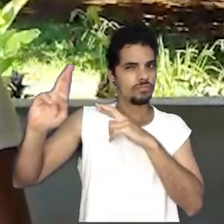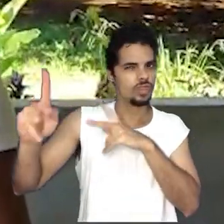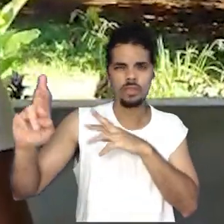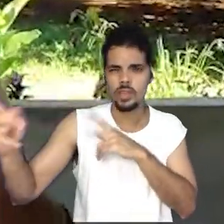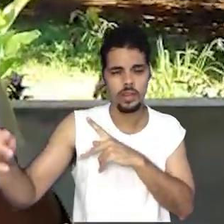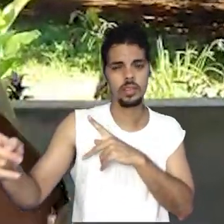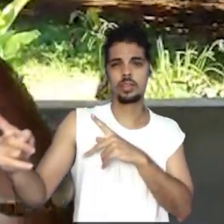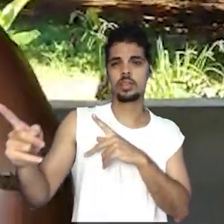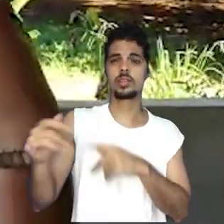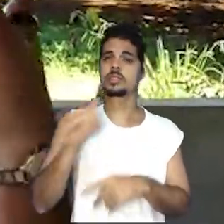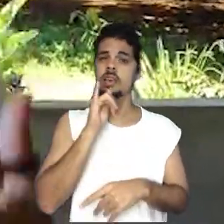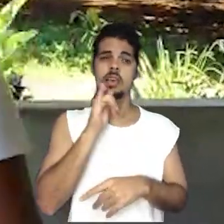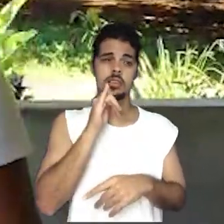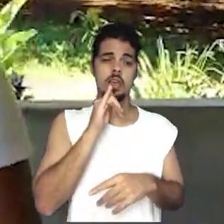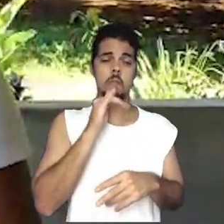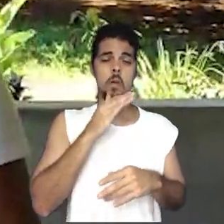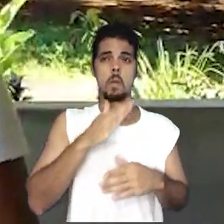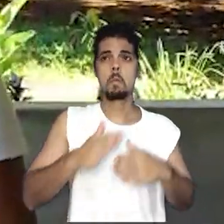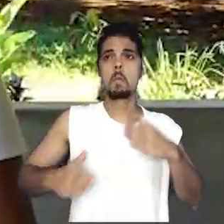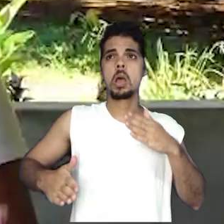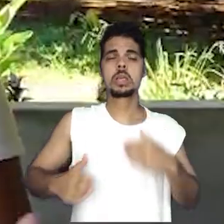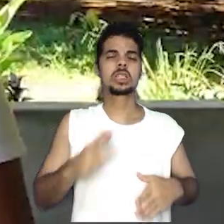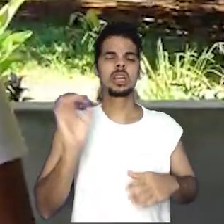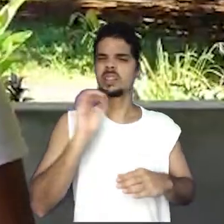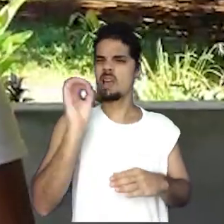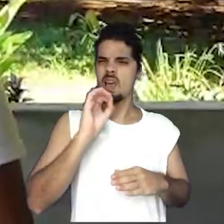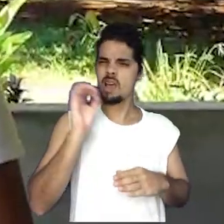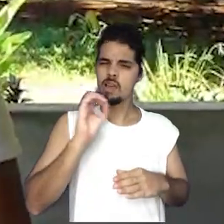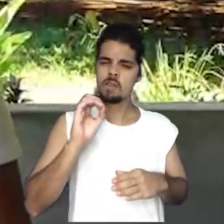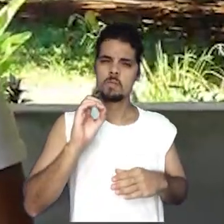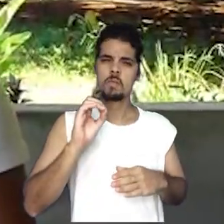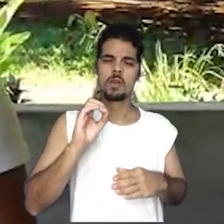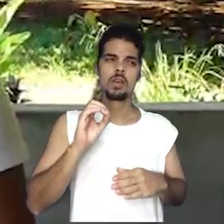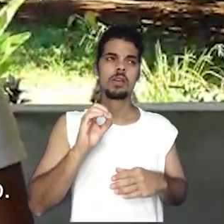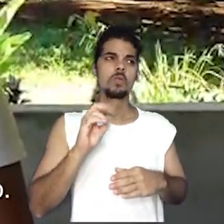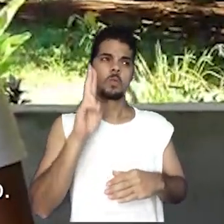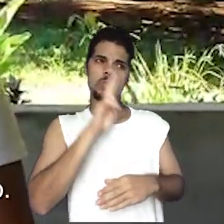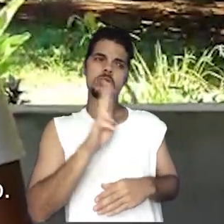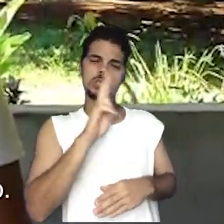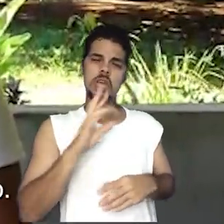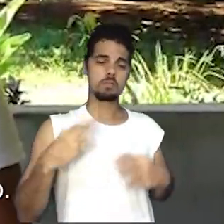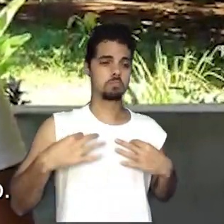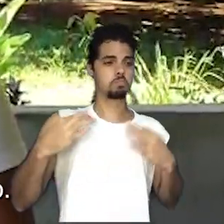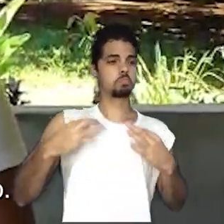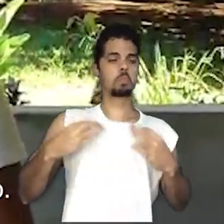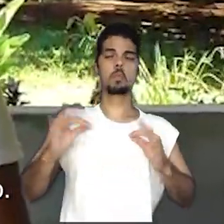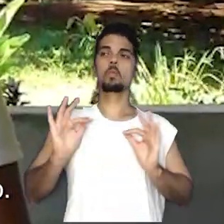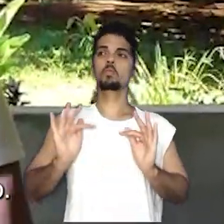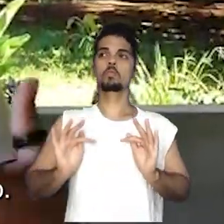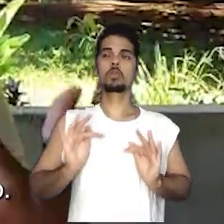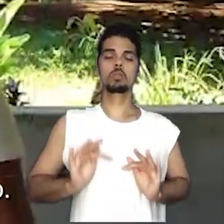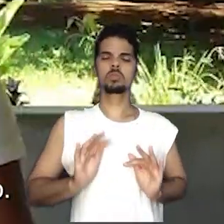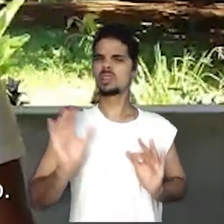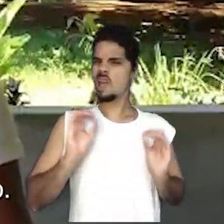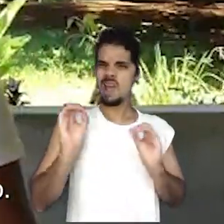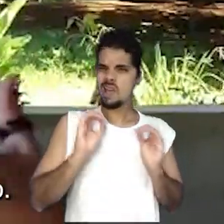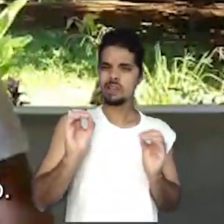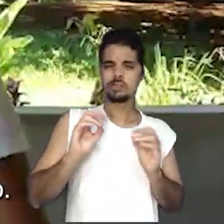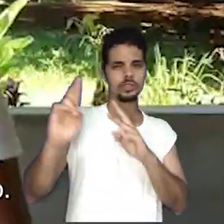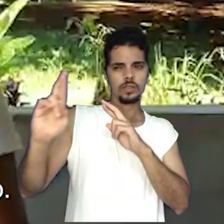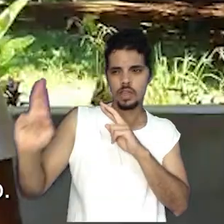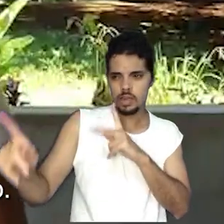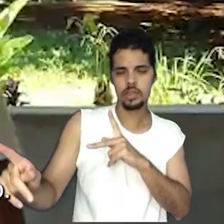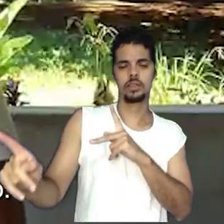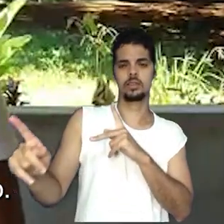né? Nós não colocamos nossos alunos para marchar, para treinar durante semanas, né, para fazer bonito lá, para usar